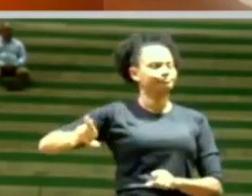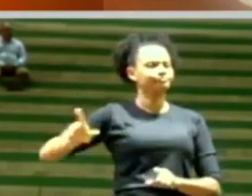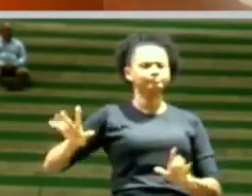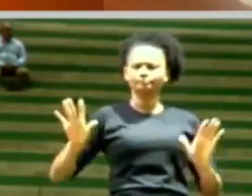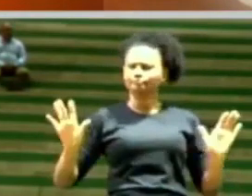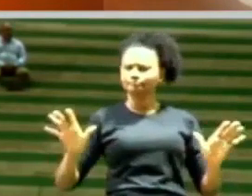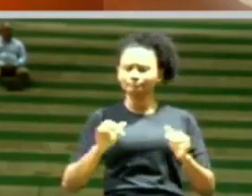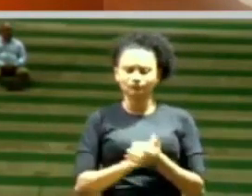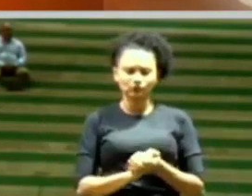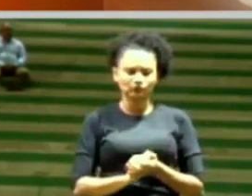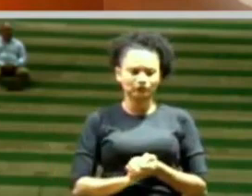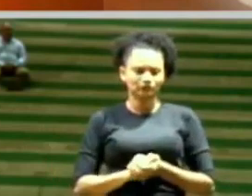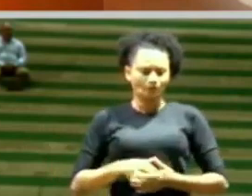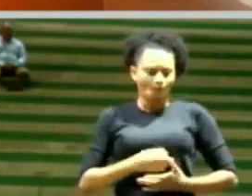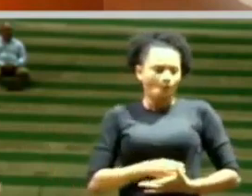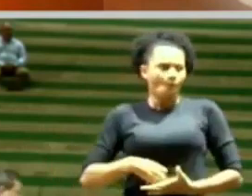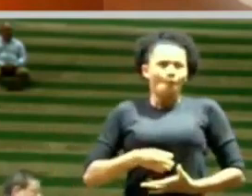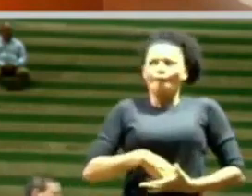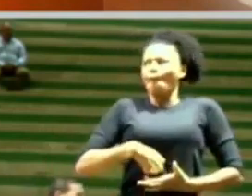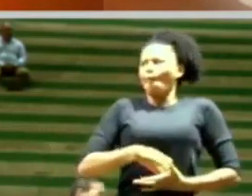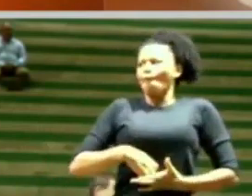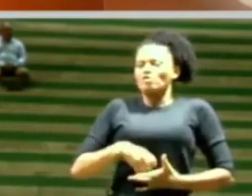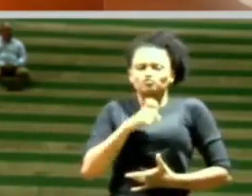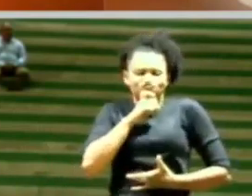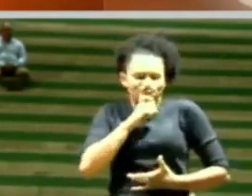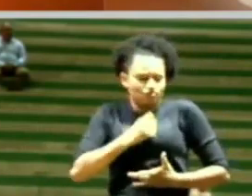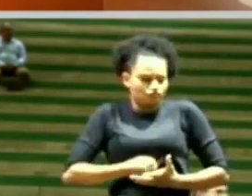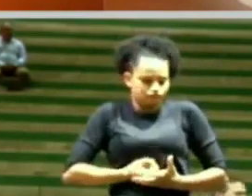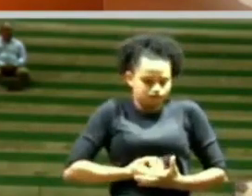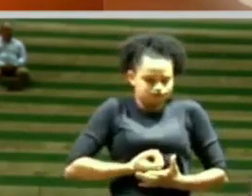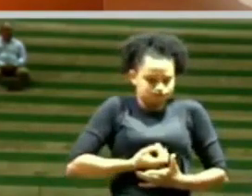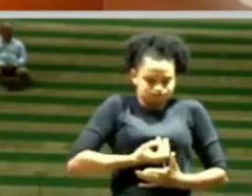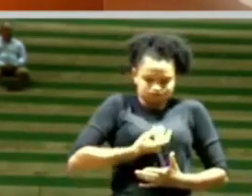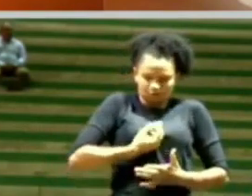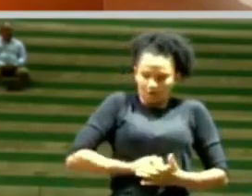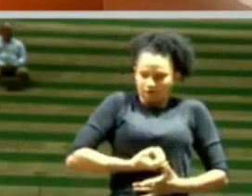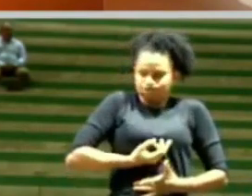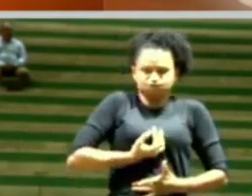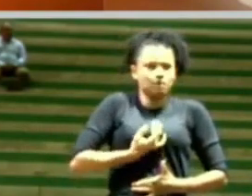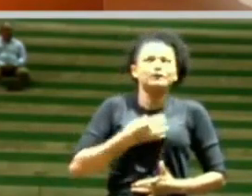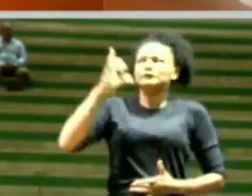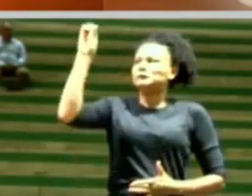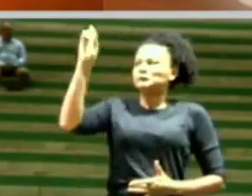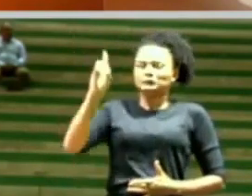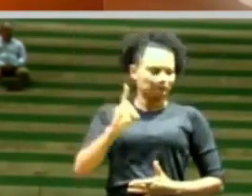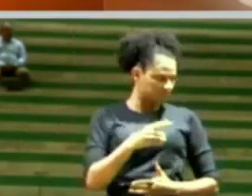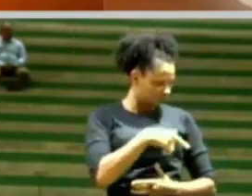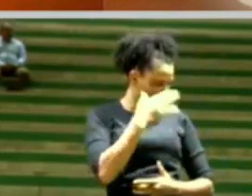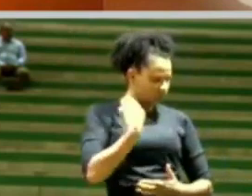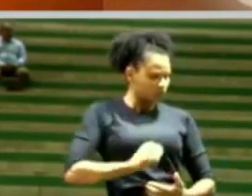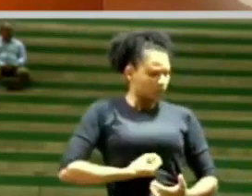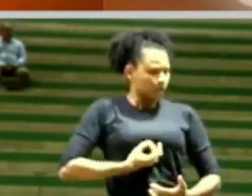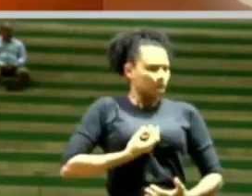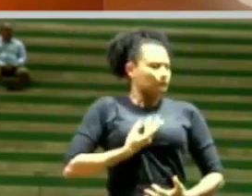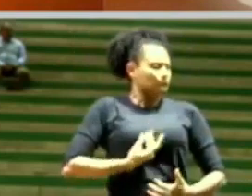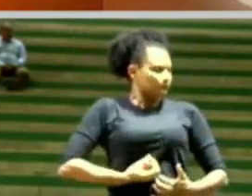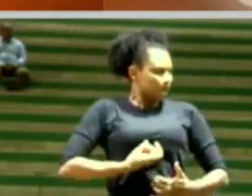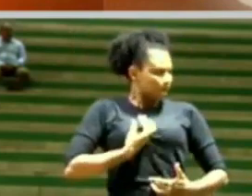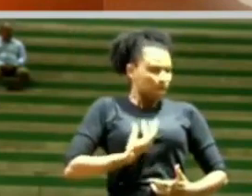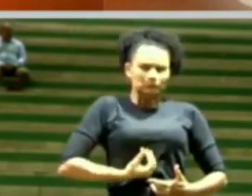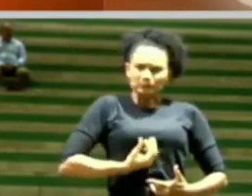Avivamento não é frio na boca do estômago. Tipo, rapaz, Deus está aqui. Como é que você sabe? Rapaz, eu estou sentindo um negócio